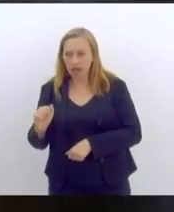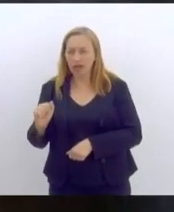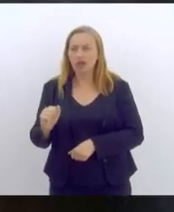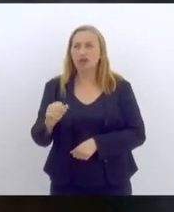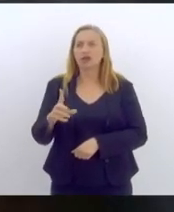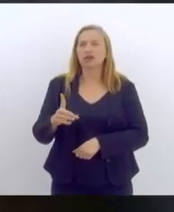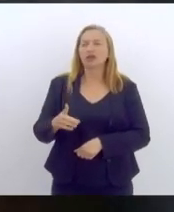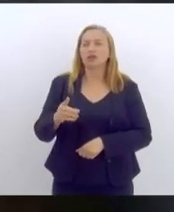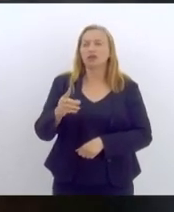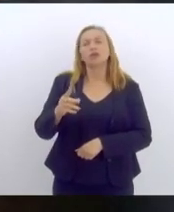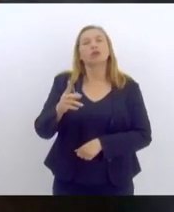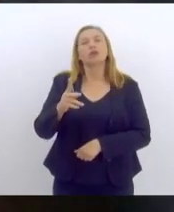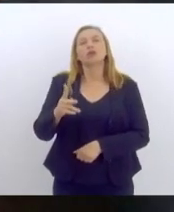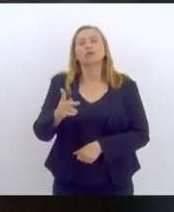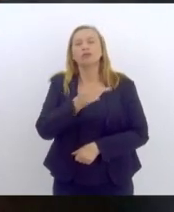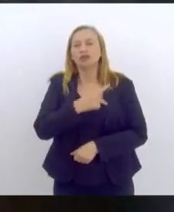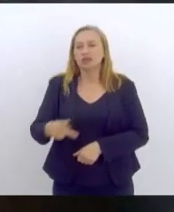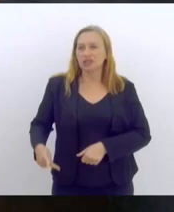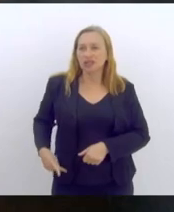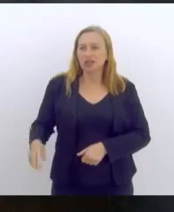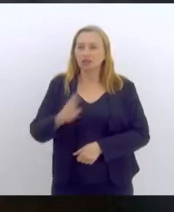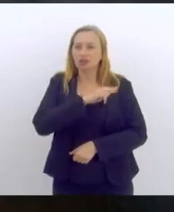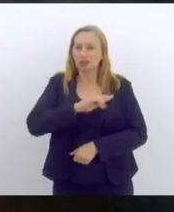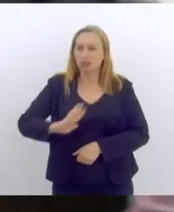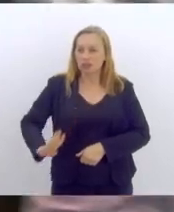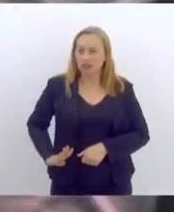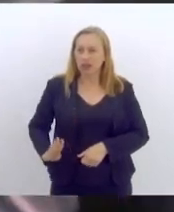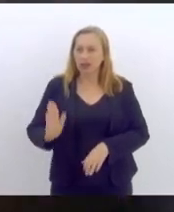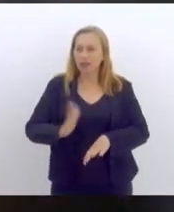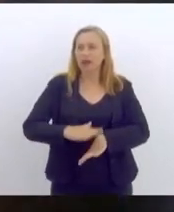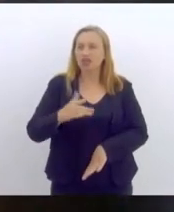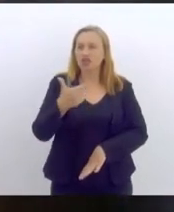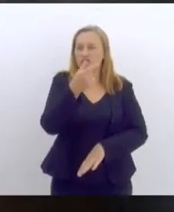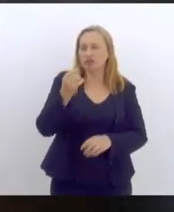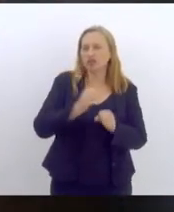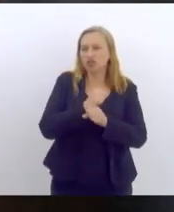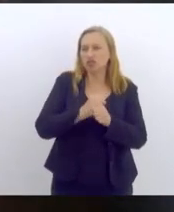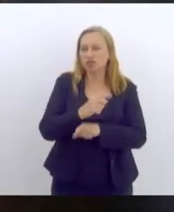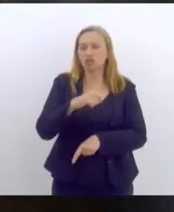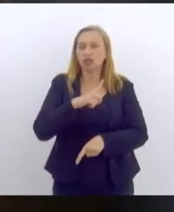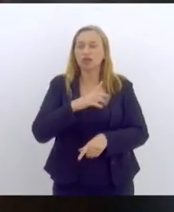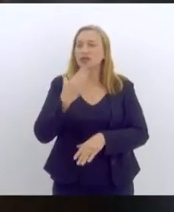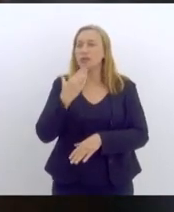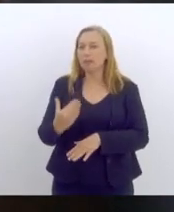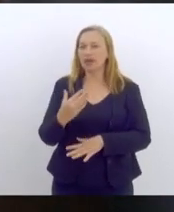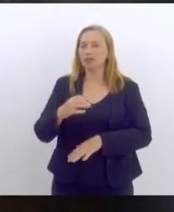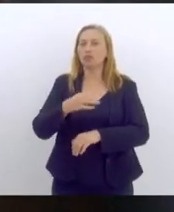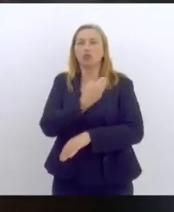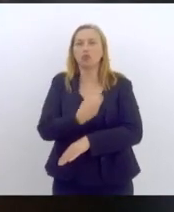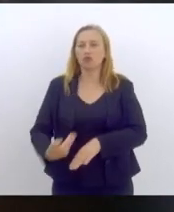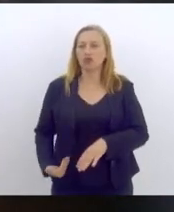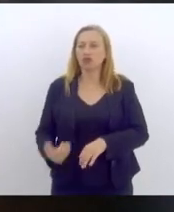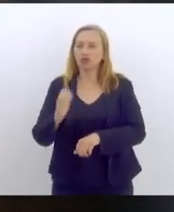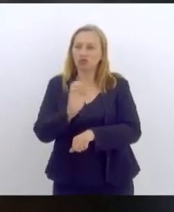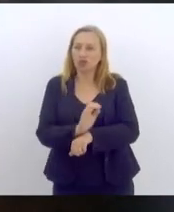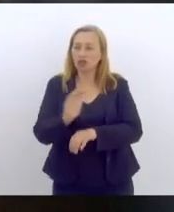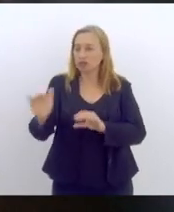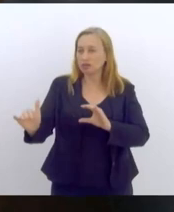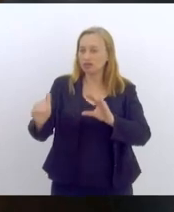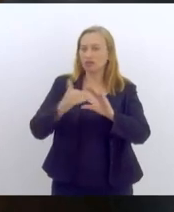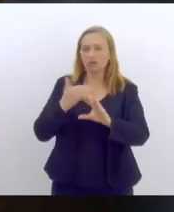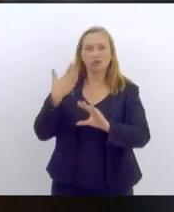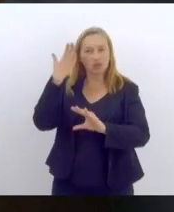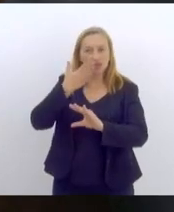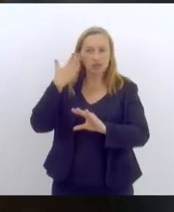Rodrigo Bacelar, que já existe há mais de 20 anos. E a gente pede ao governo do estado que envie uma mensagem para implantar,